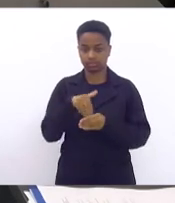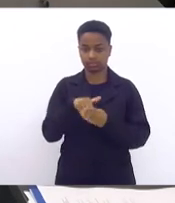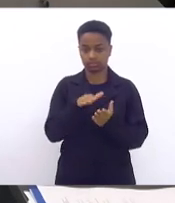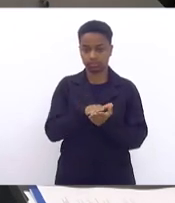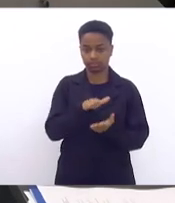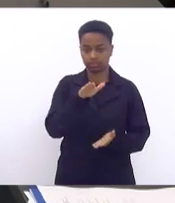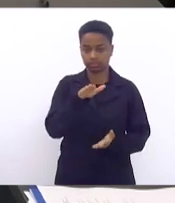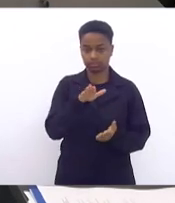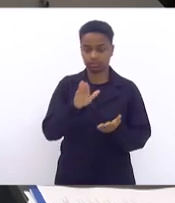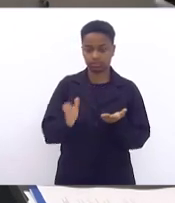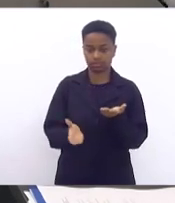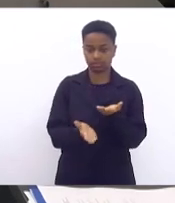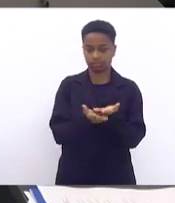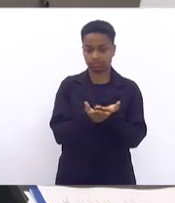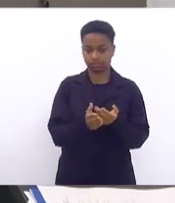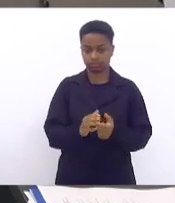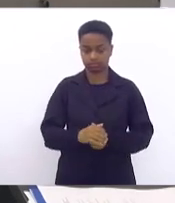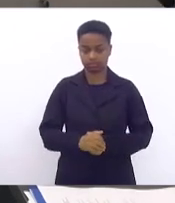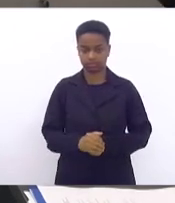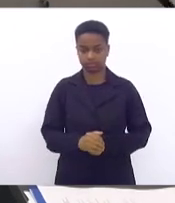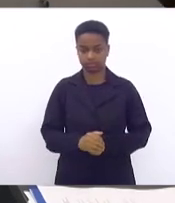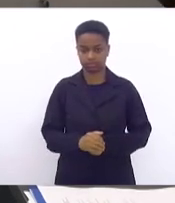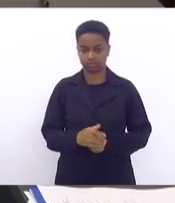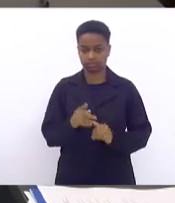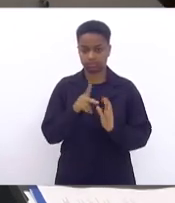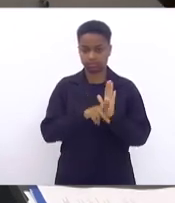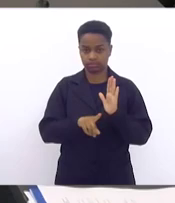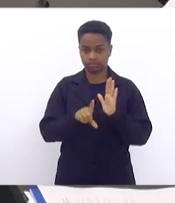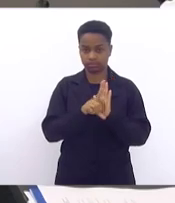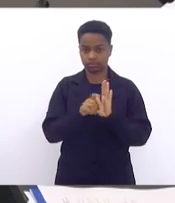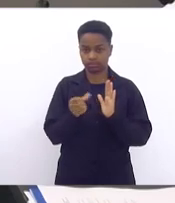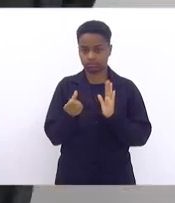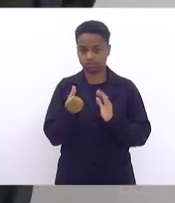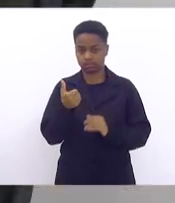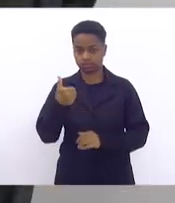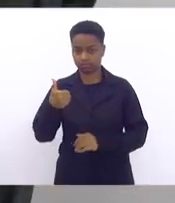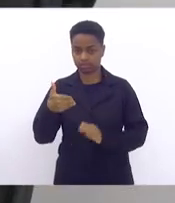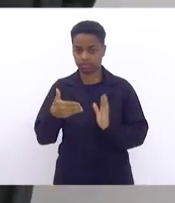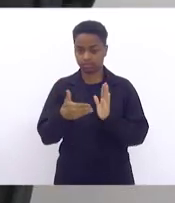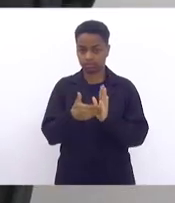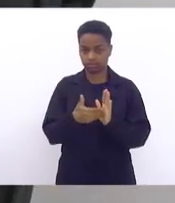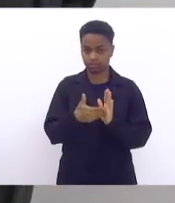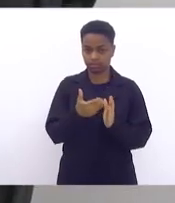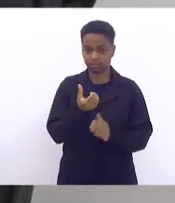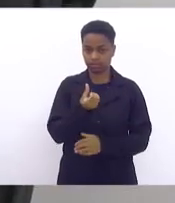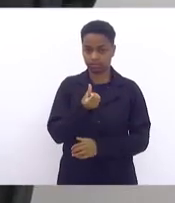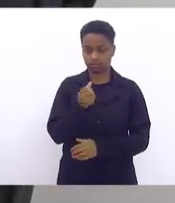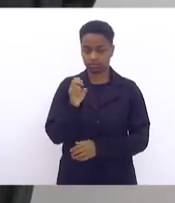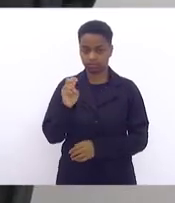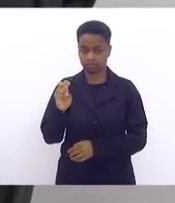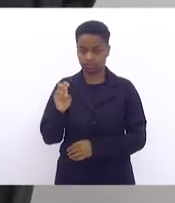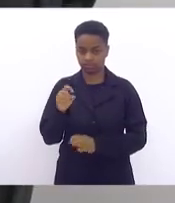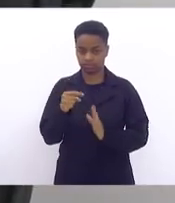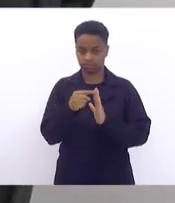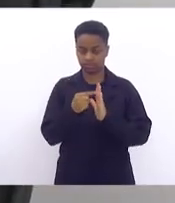das anexações, que é do projeto 61 ao 65 da